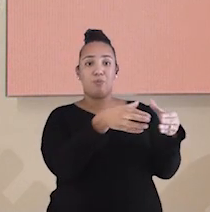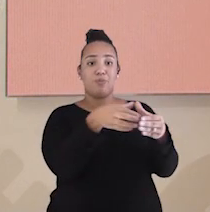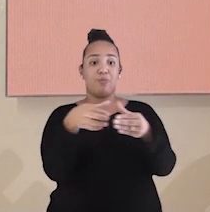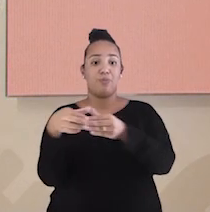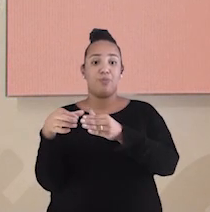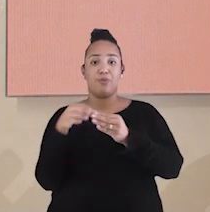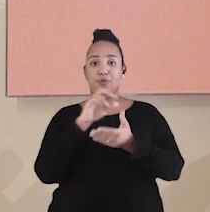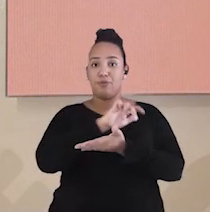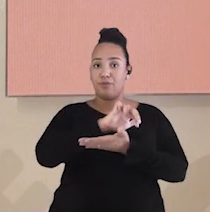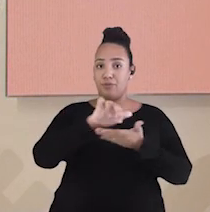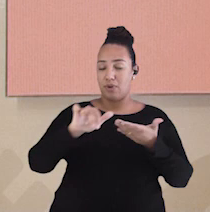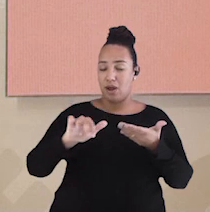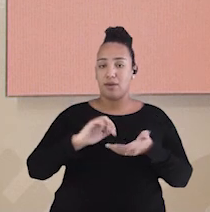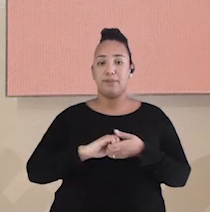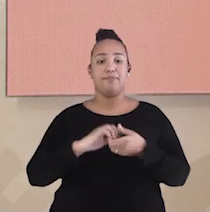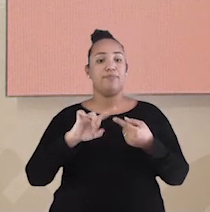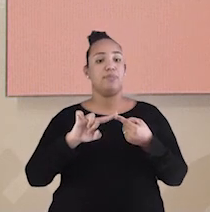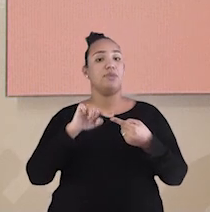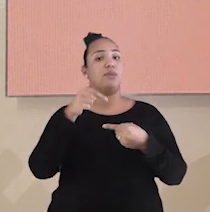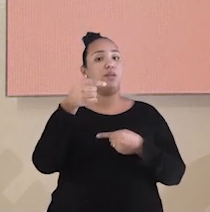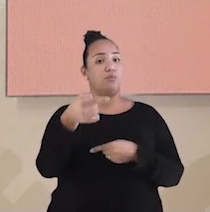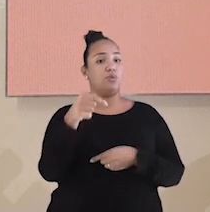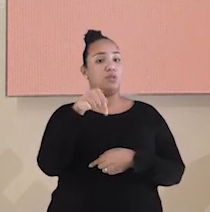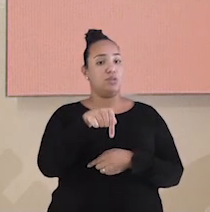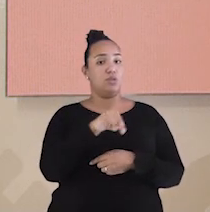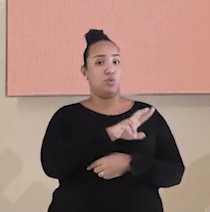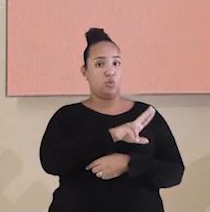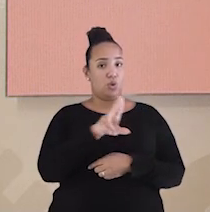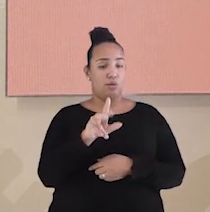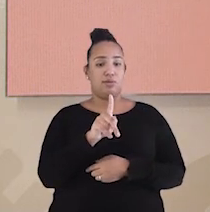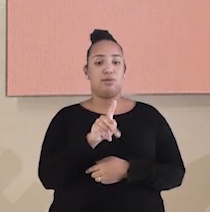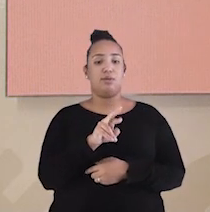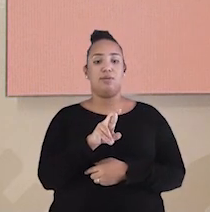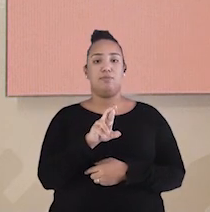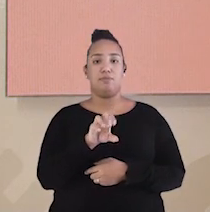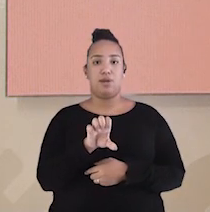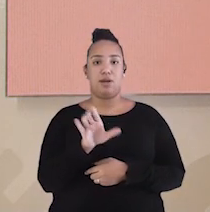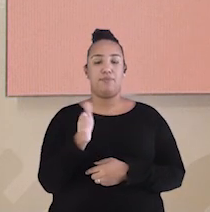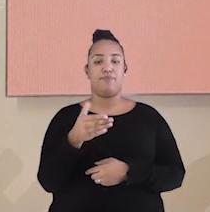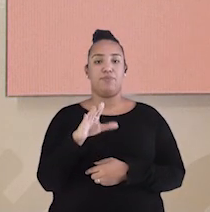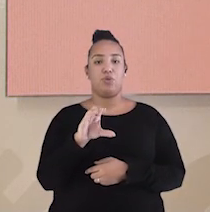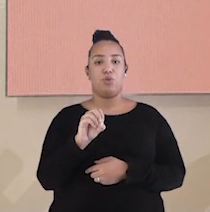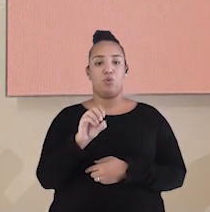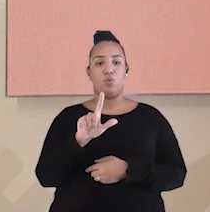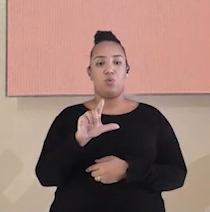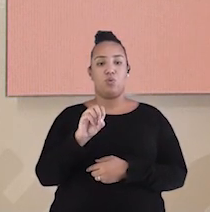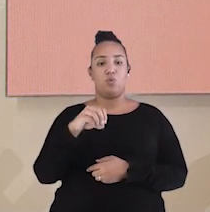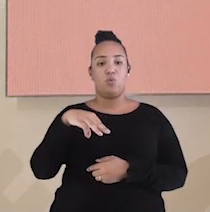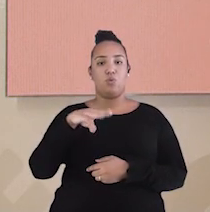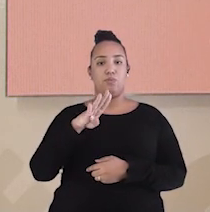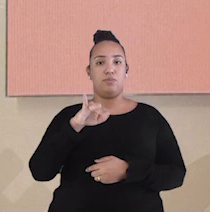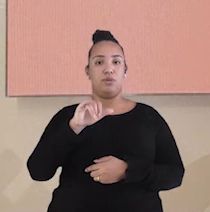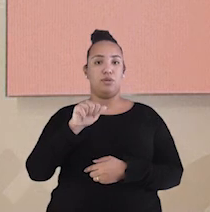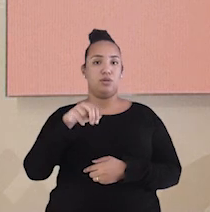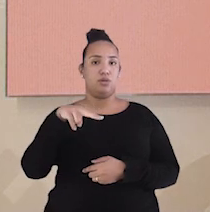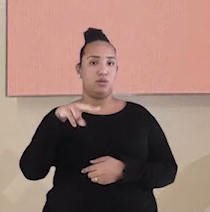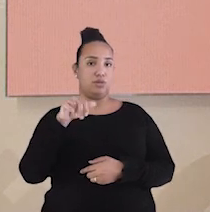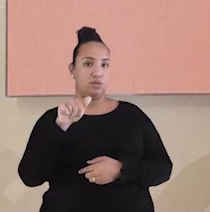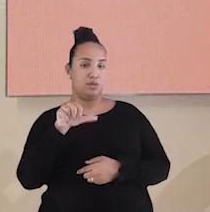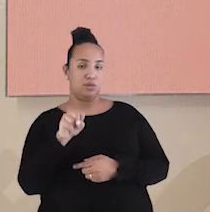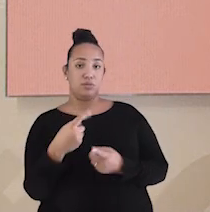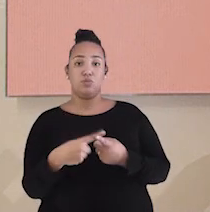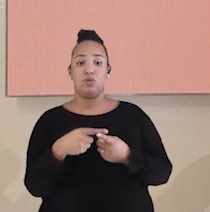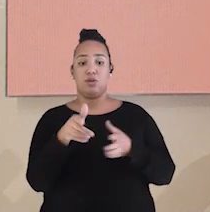na história, essas civilizações irão ganhar o nome de pré-colombianas, pois o seu período de desenvolvimento